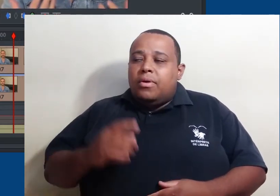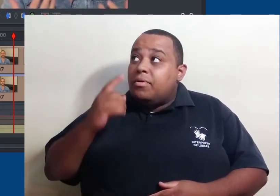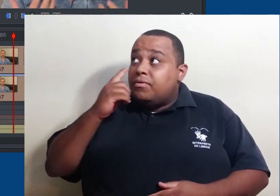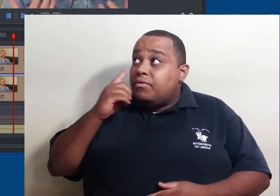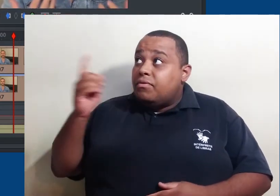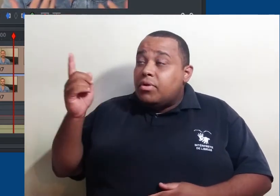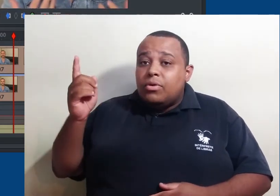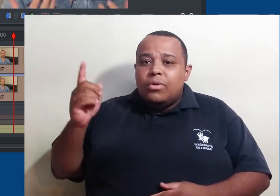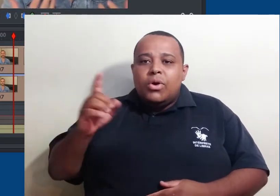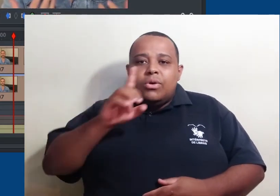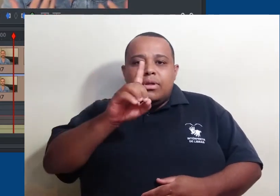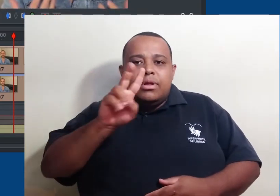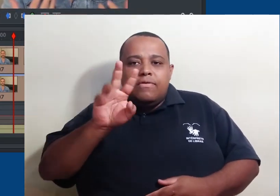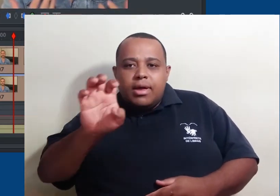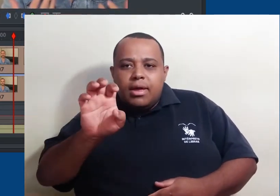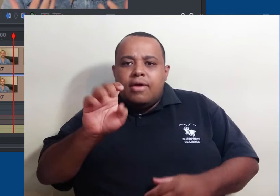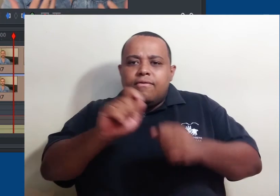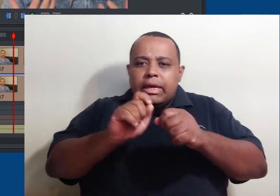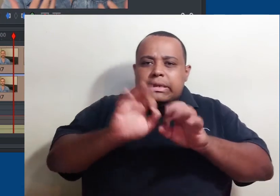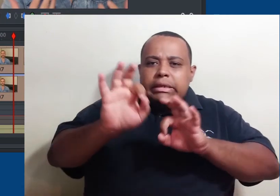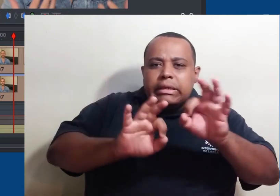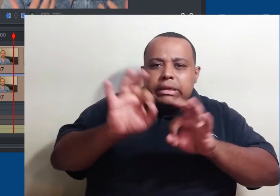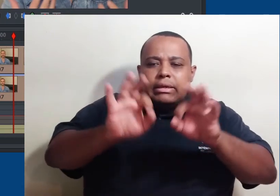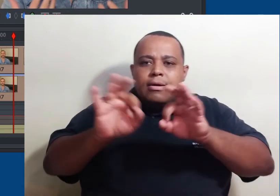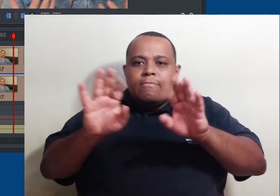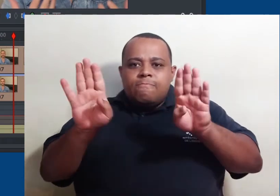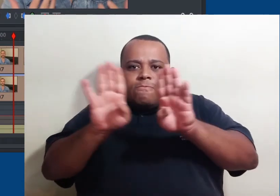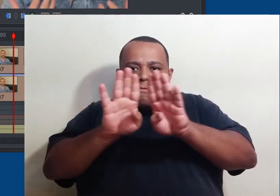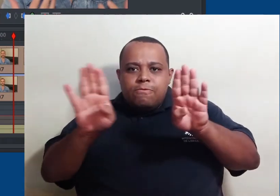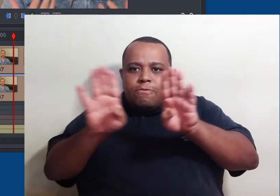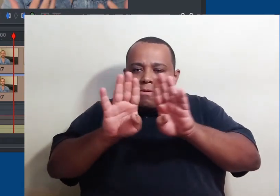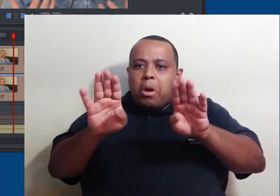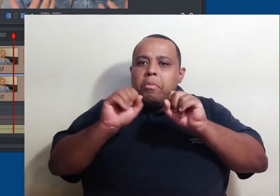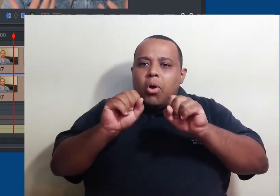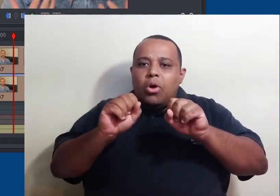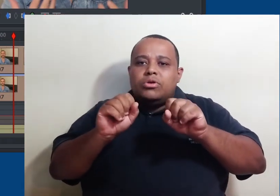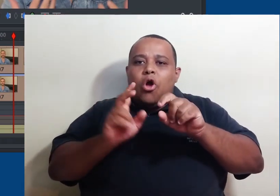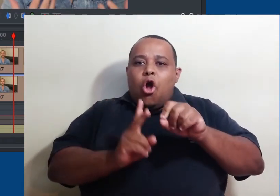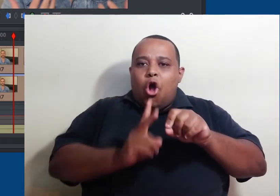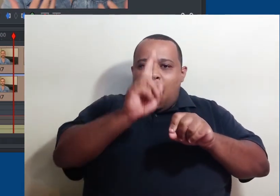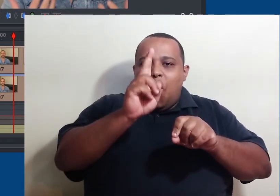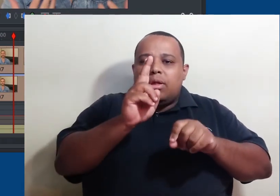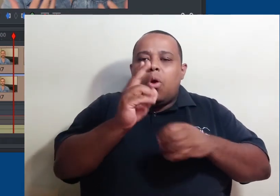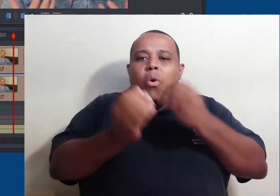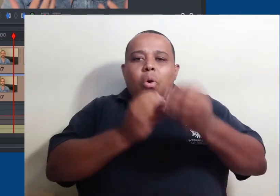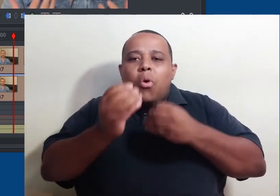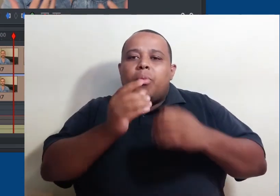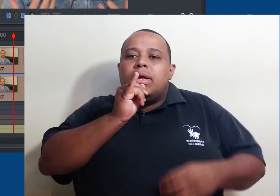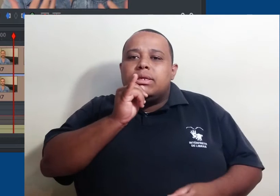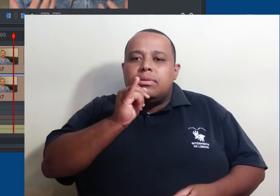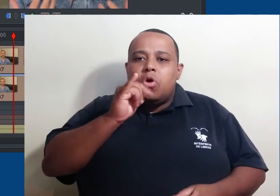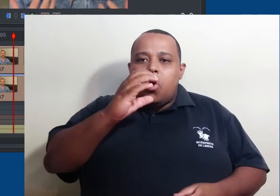E você pode ver que aqui ele está indo em cima da outra imagem. Aí o que você pode fazer? Você pode cortar. Então você vem aqui no crop, que é cortar, vai no left, que é a